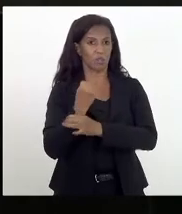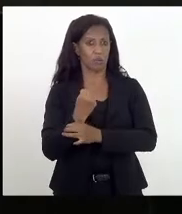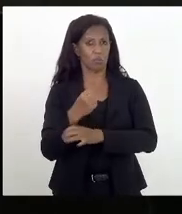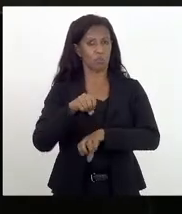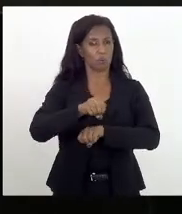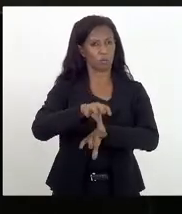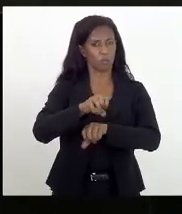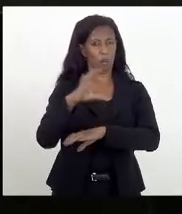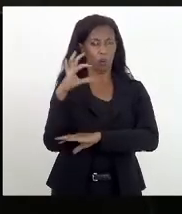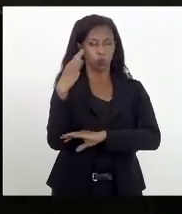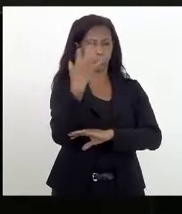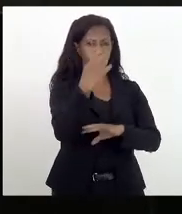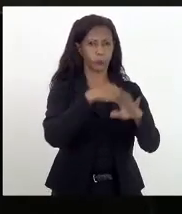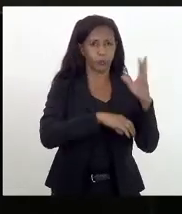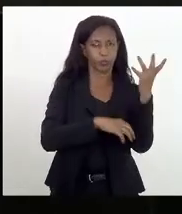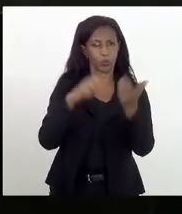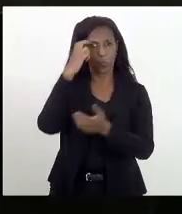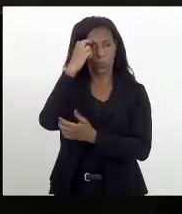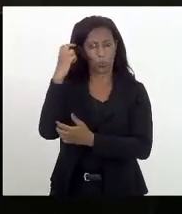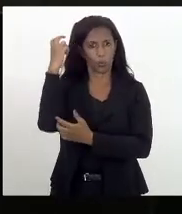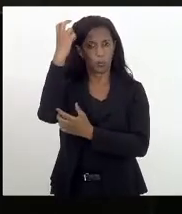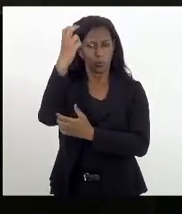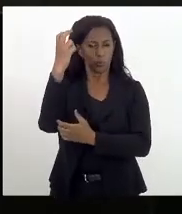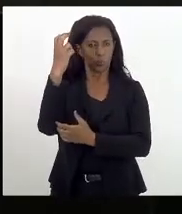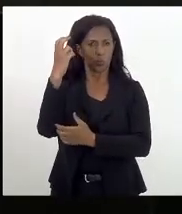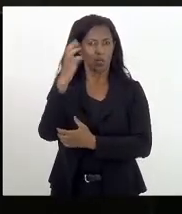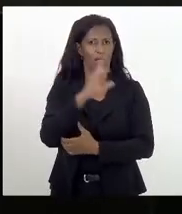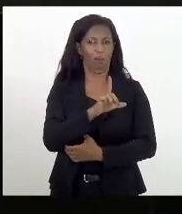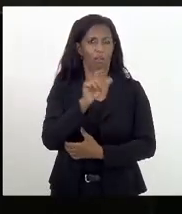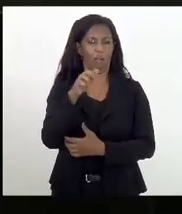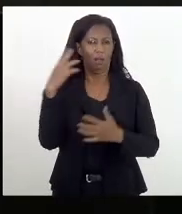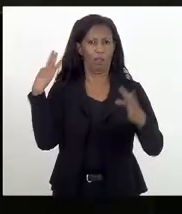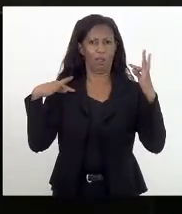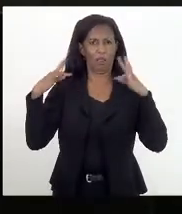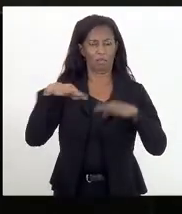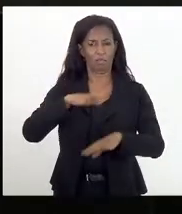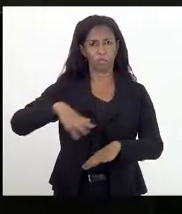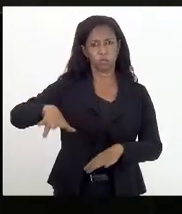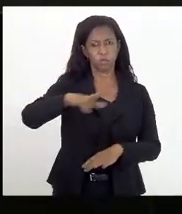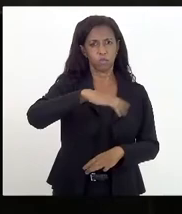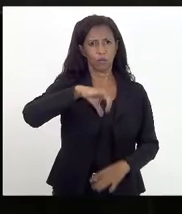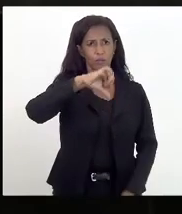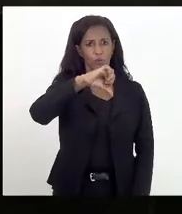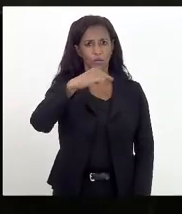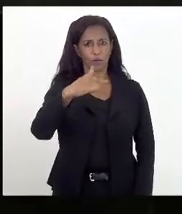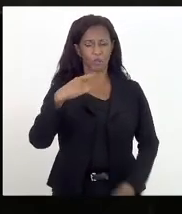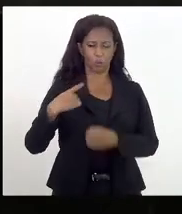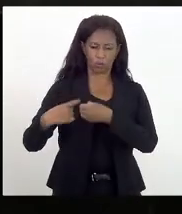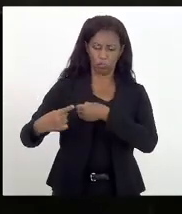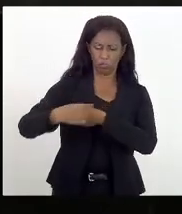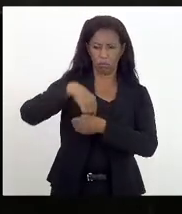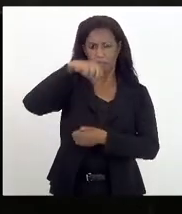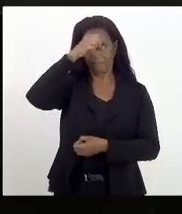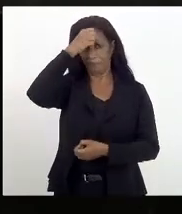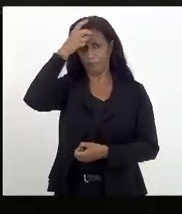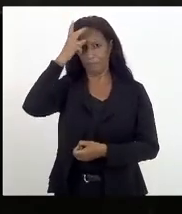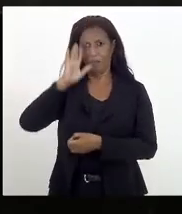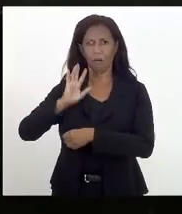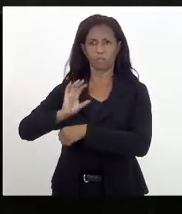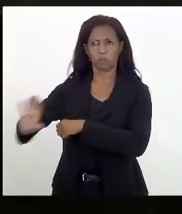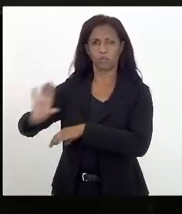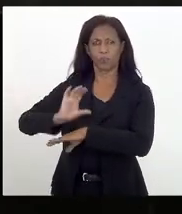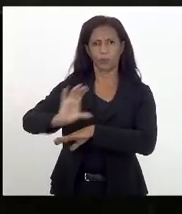meio ambiente cultura e lazer a todos os 92 municípios serão beneficiados mais de